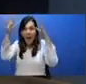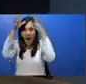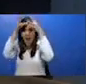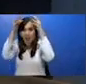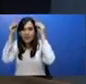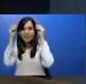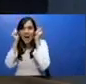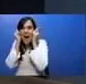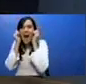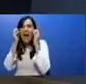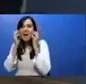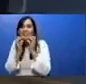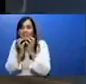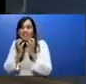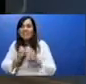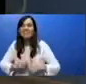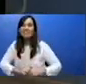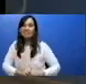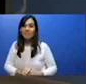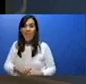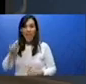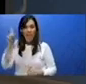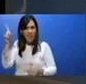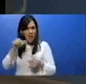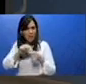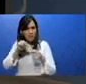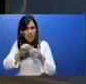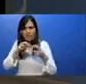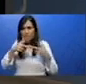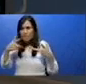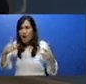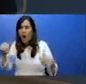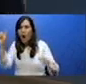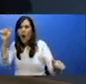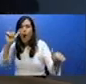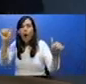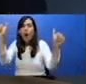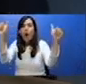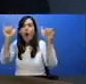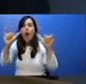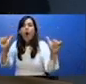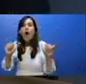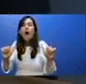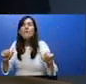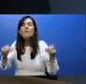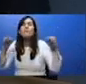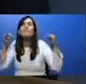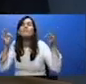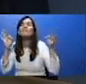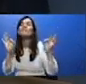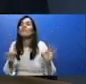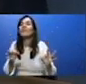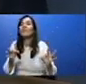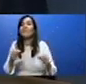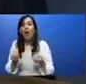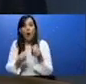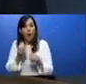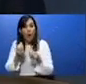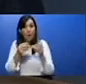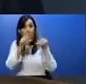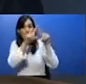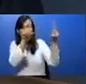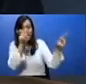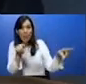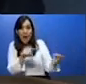Esse artista criou obras-primas, tá, crianças? Como o quadro Mona